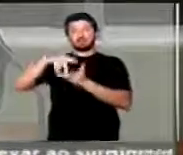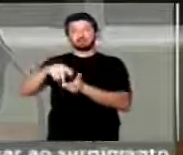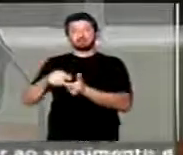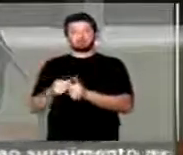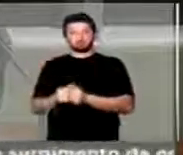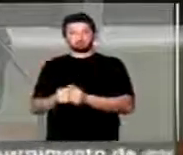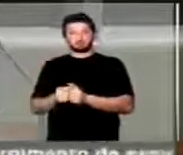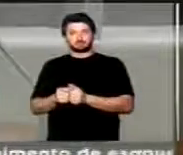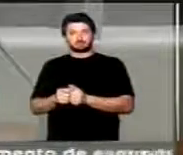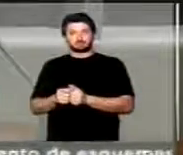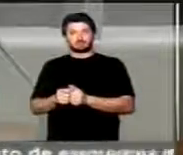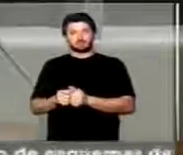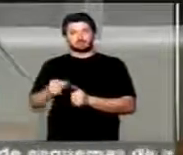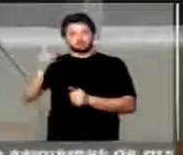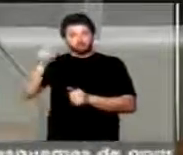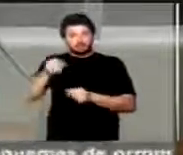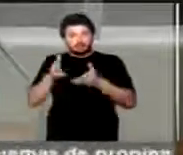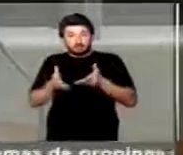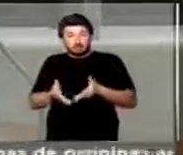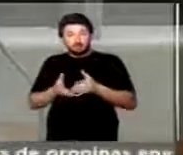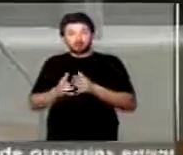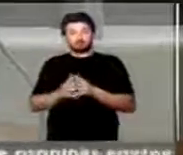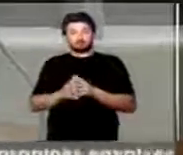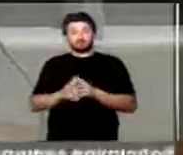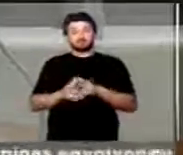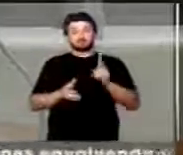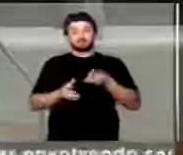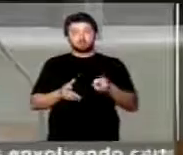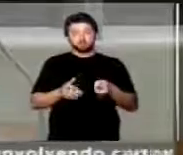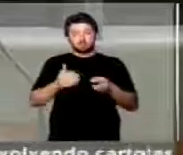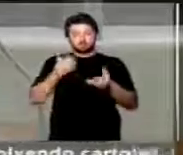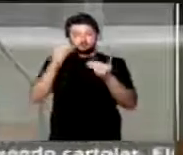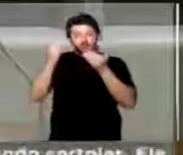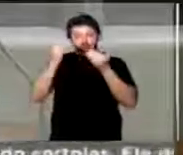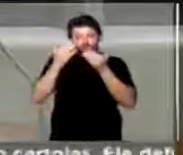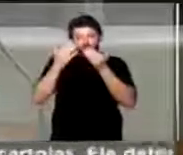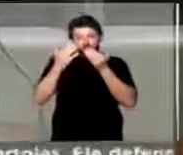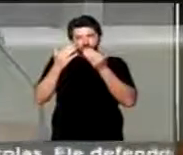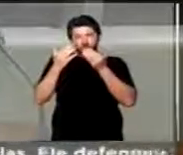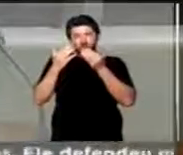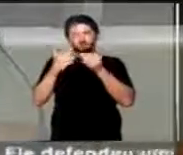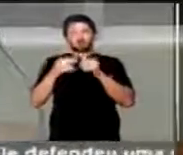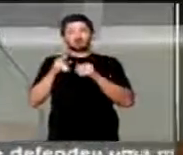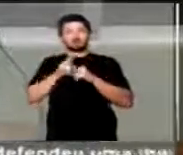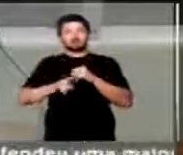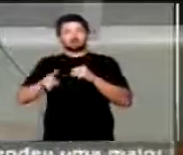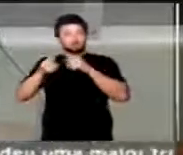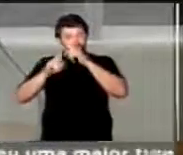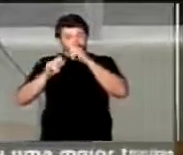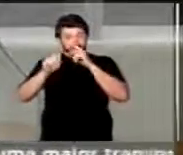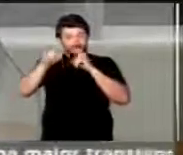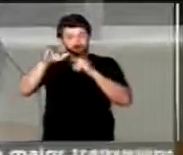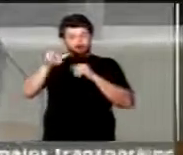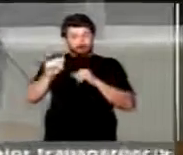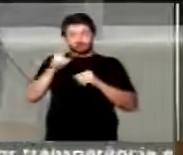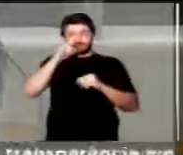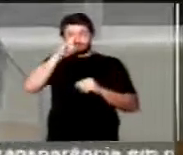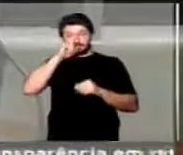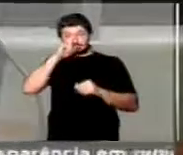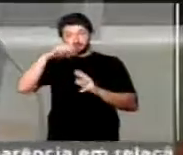internacional. É através de manter a desconfiança, através das agências de